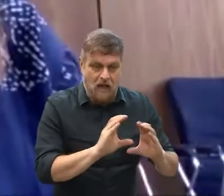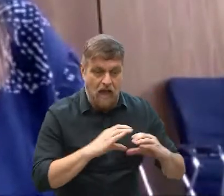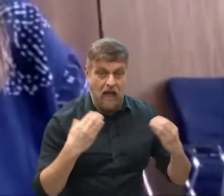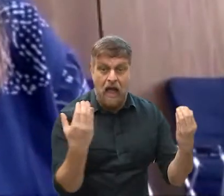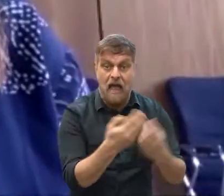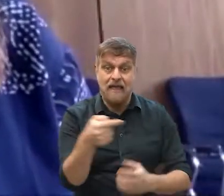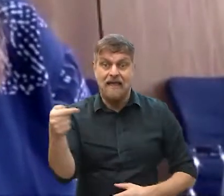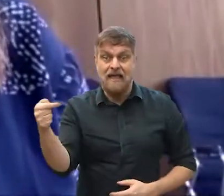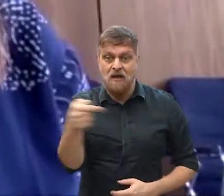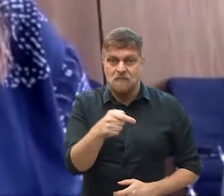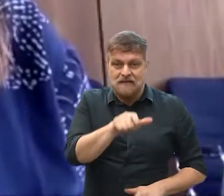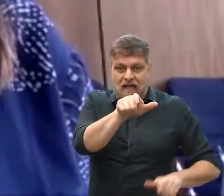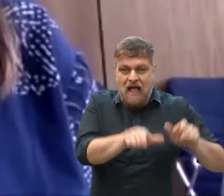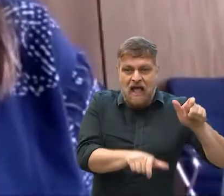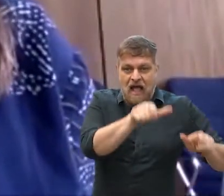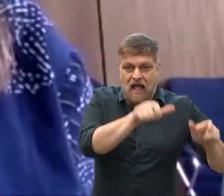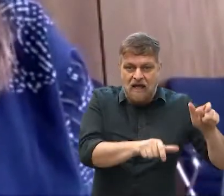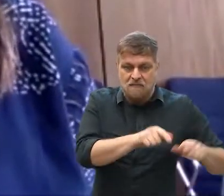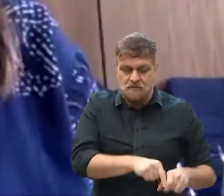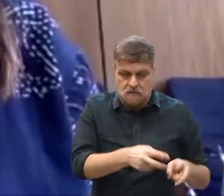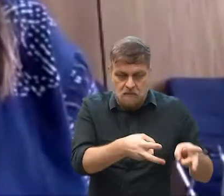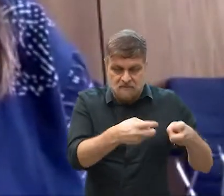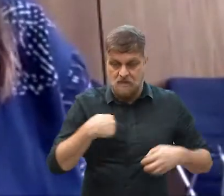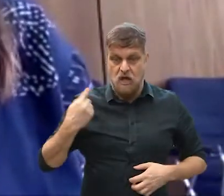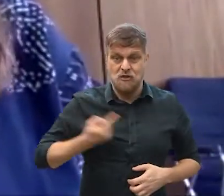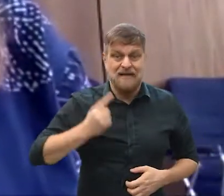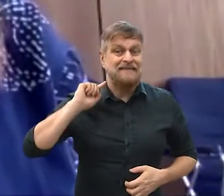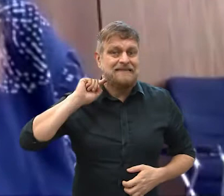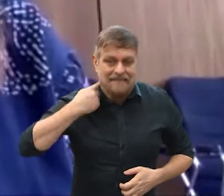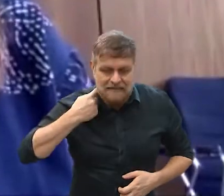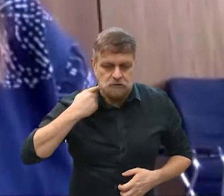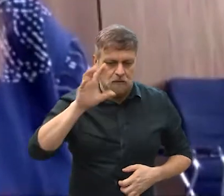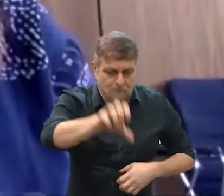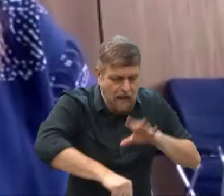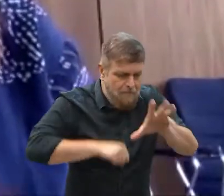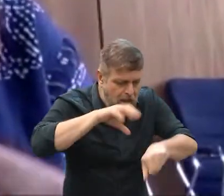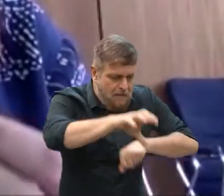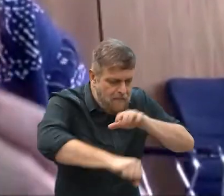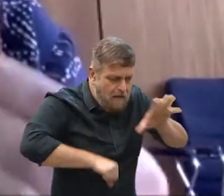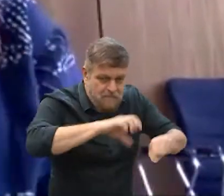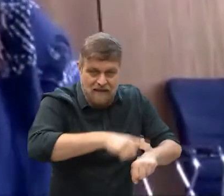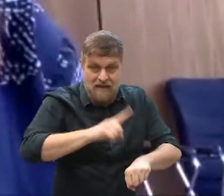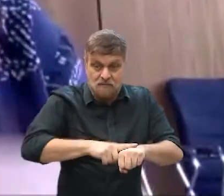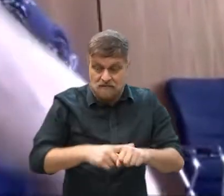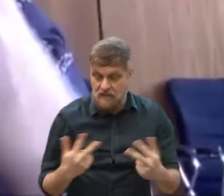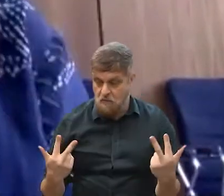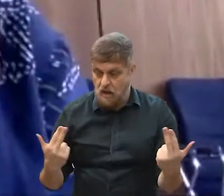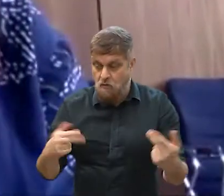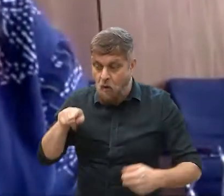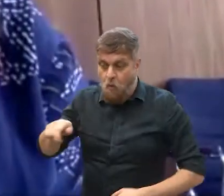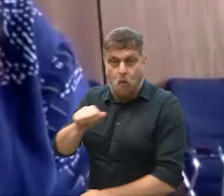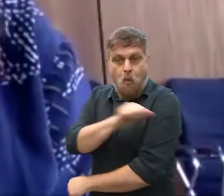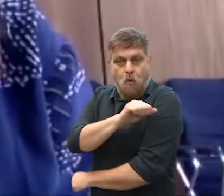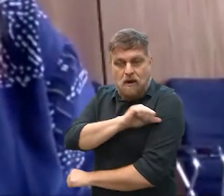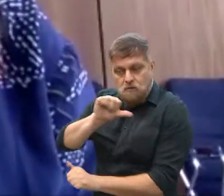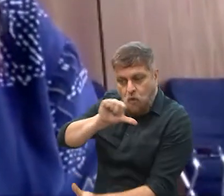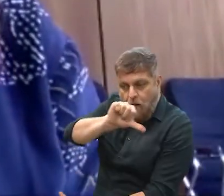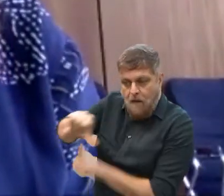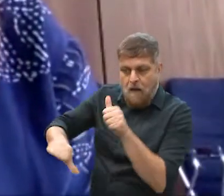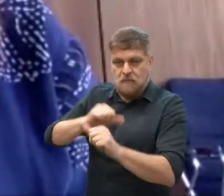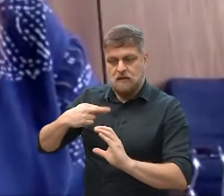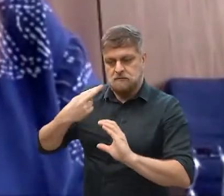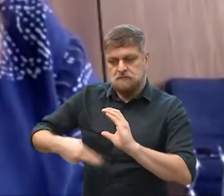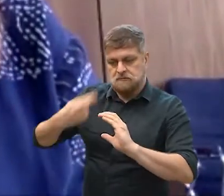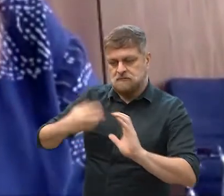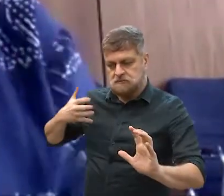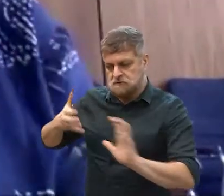para a comunidade o quanto de lixo nós tínhamos recolhido das ruas, ao mesmo tempo, o que esses alunos transformaram com esse